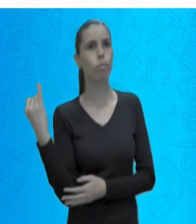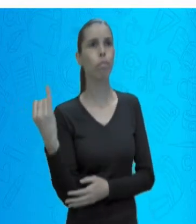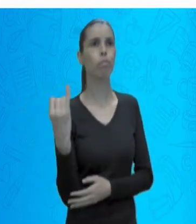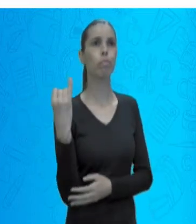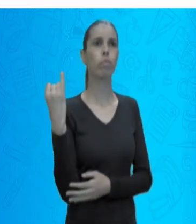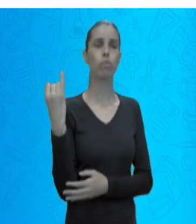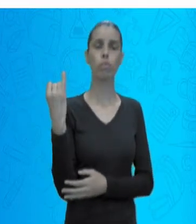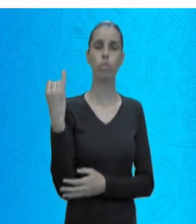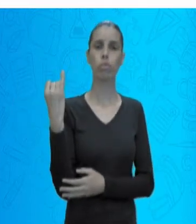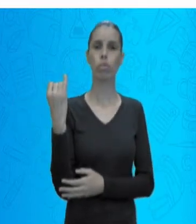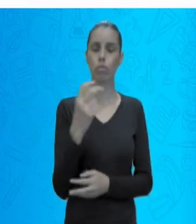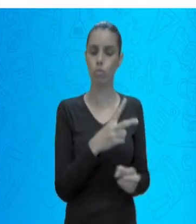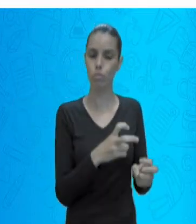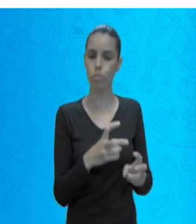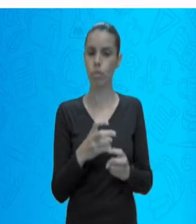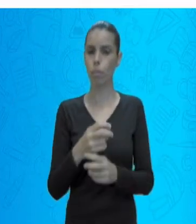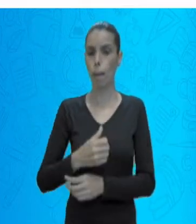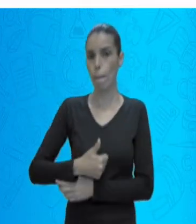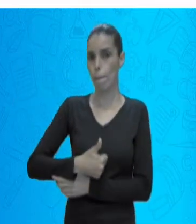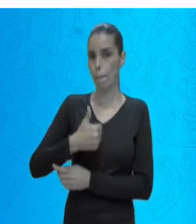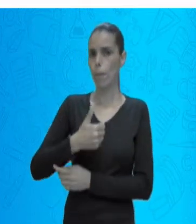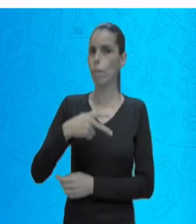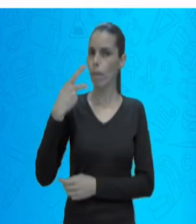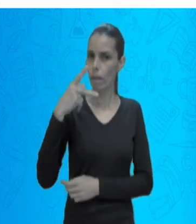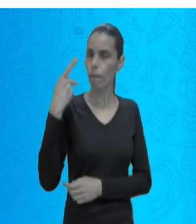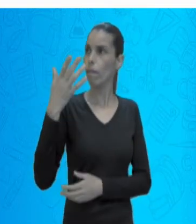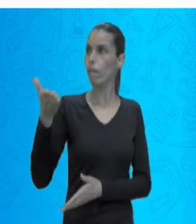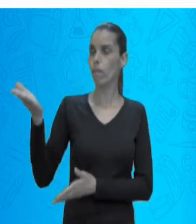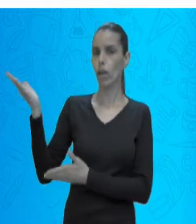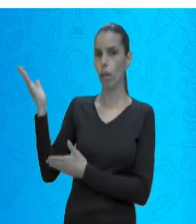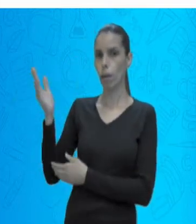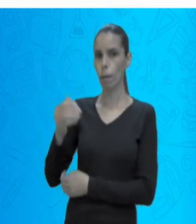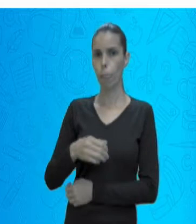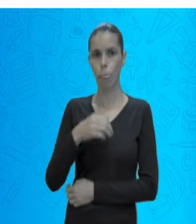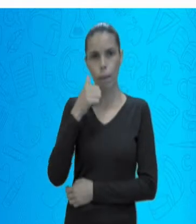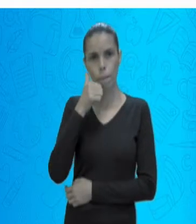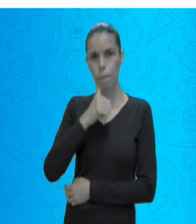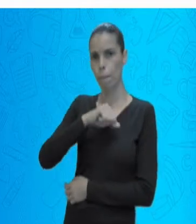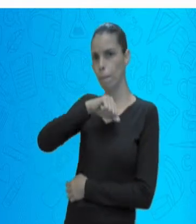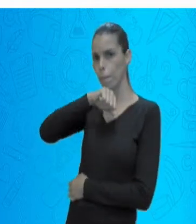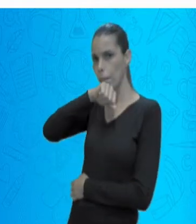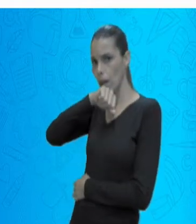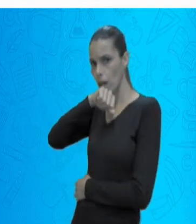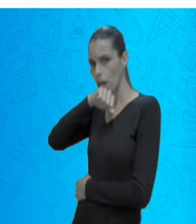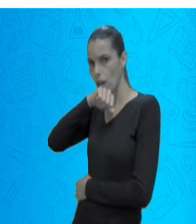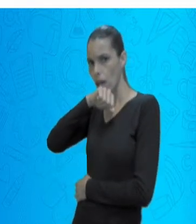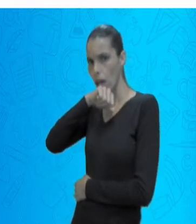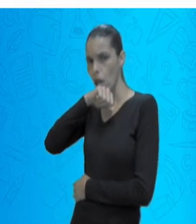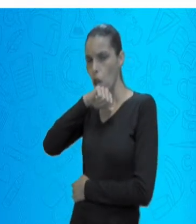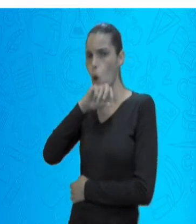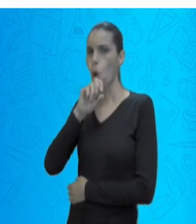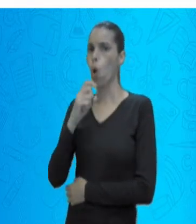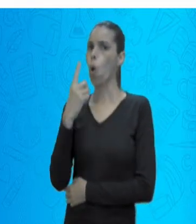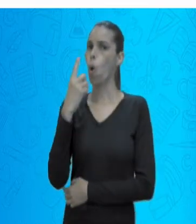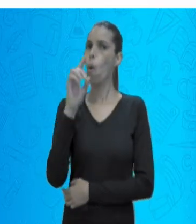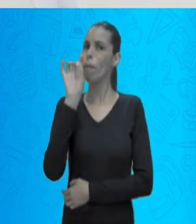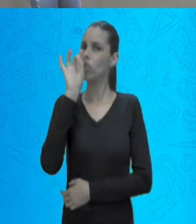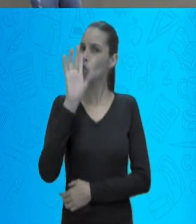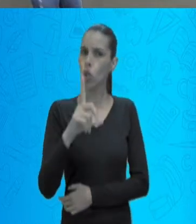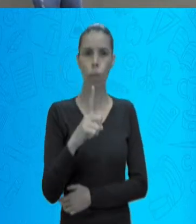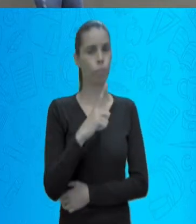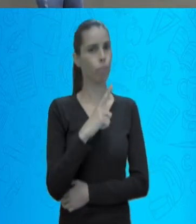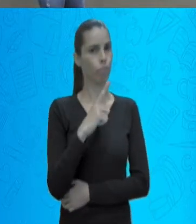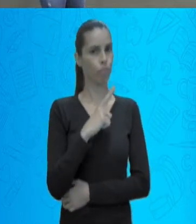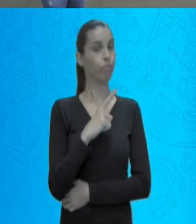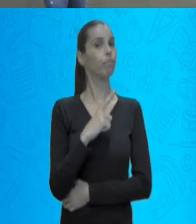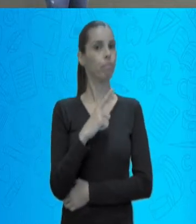primeiro balão, mãe só tem uma. Olha lá a minha voz. Mãe, só tem uma. Então, ele quer